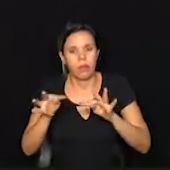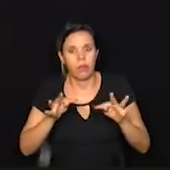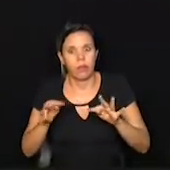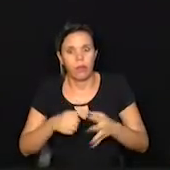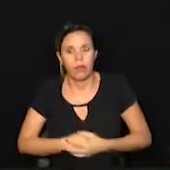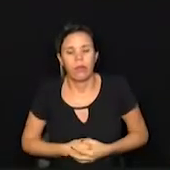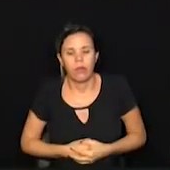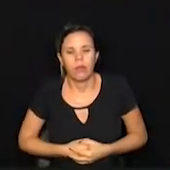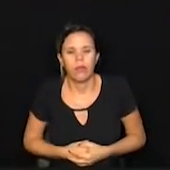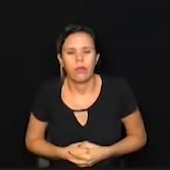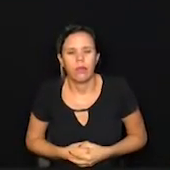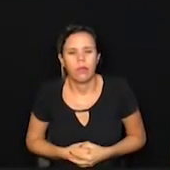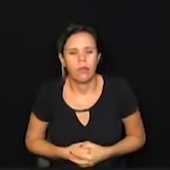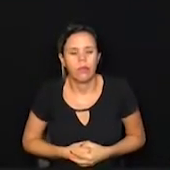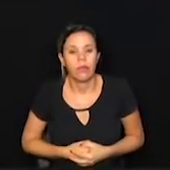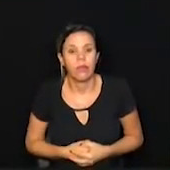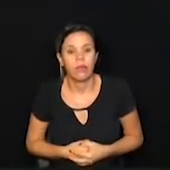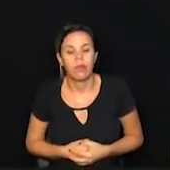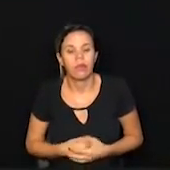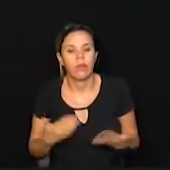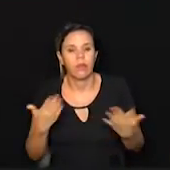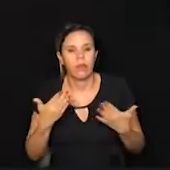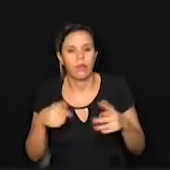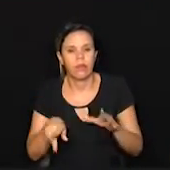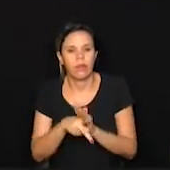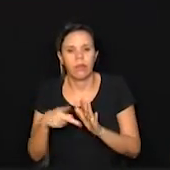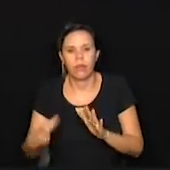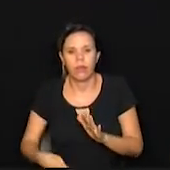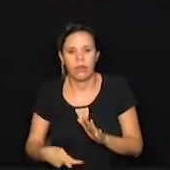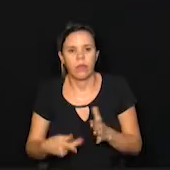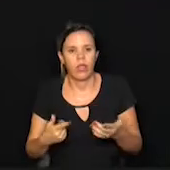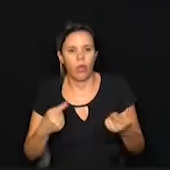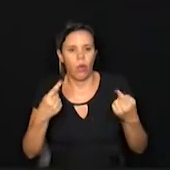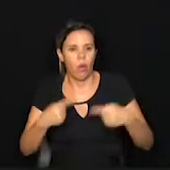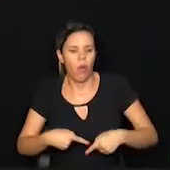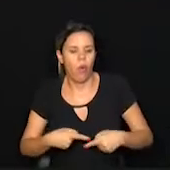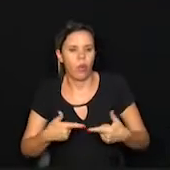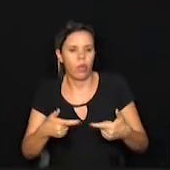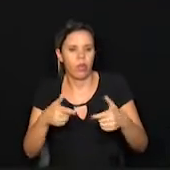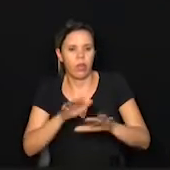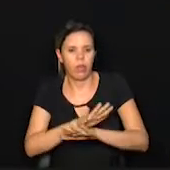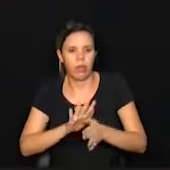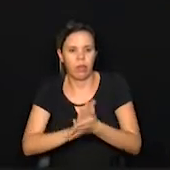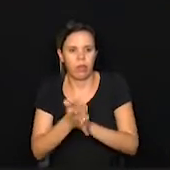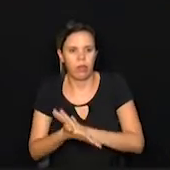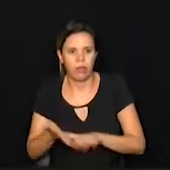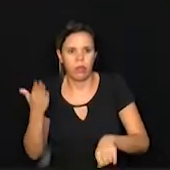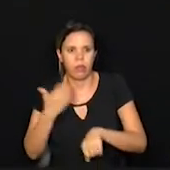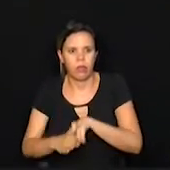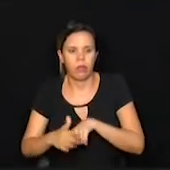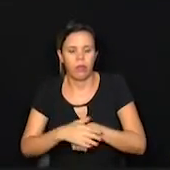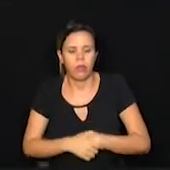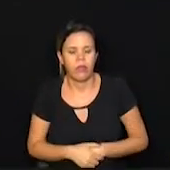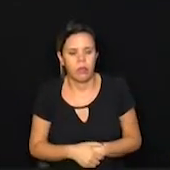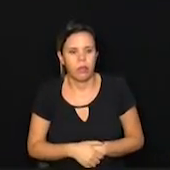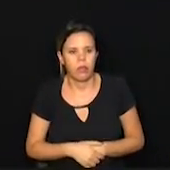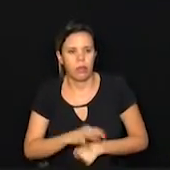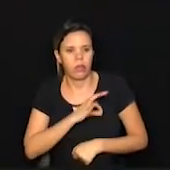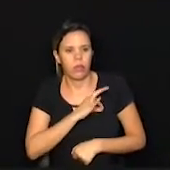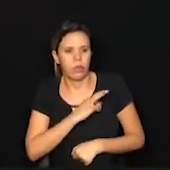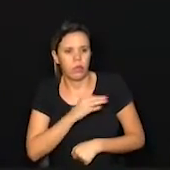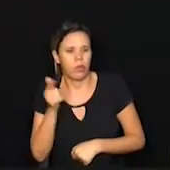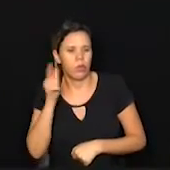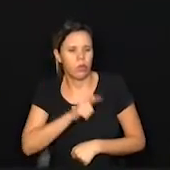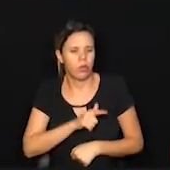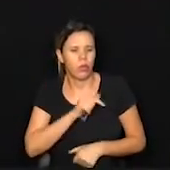eles aparentemente é não foi propriamente um atentado né de toda maneira na prática os militares